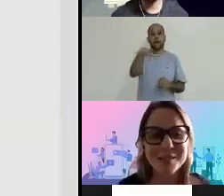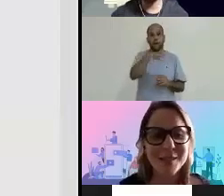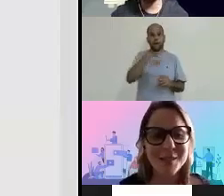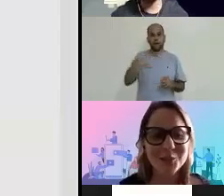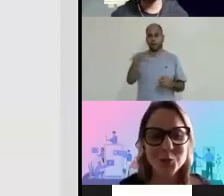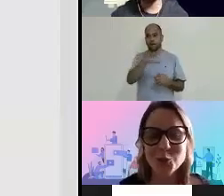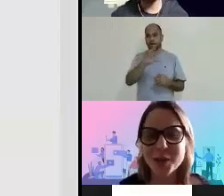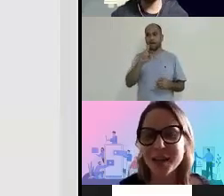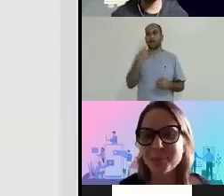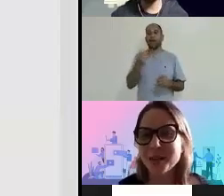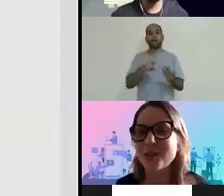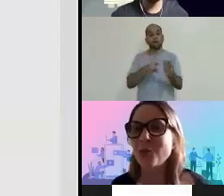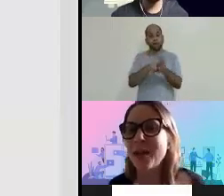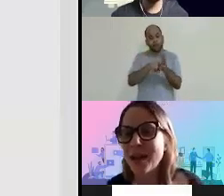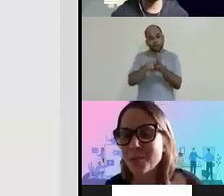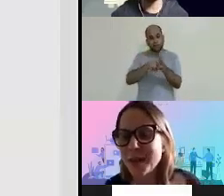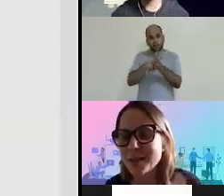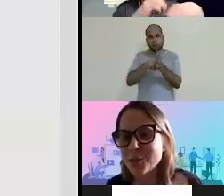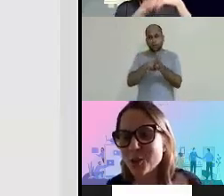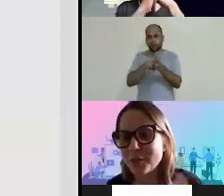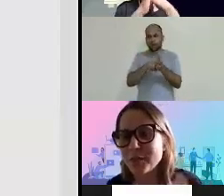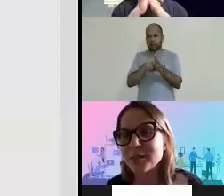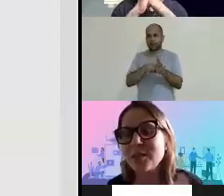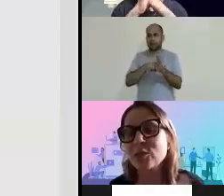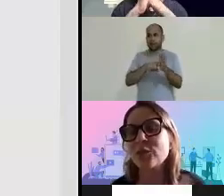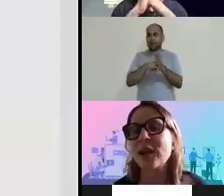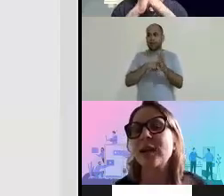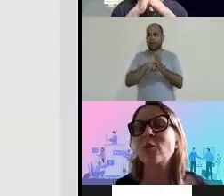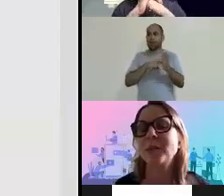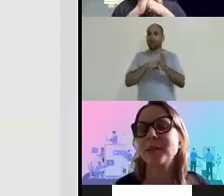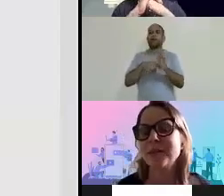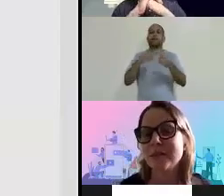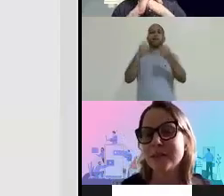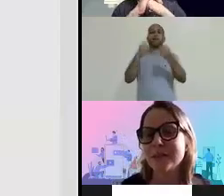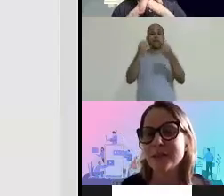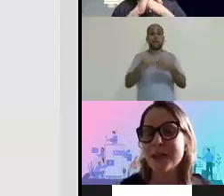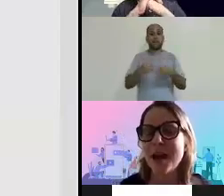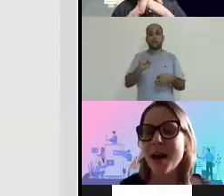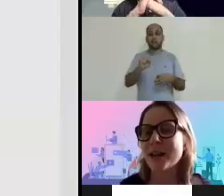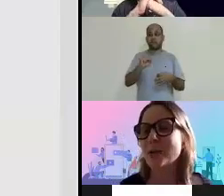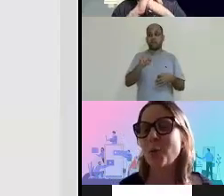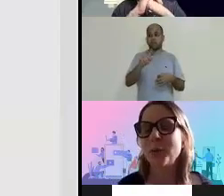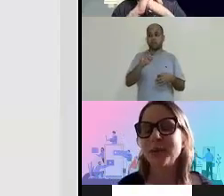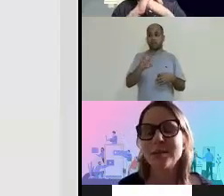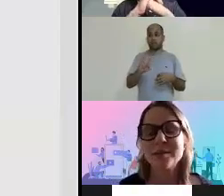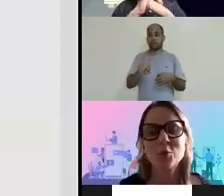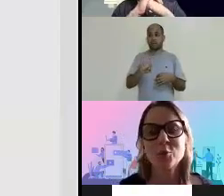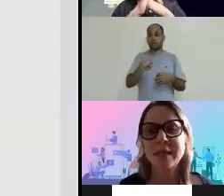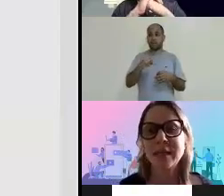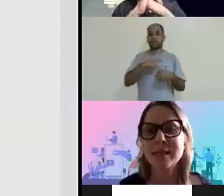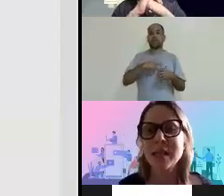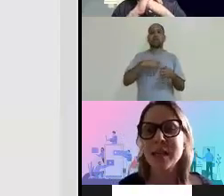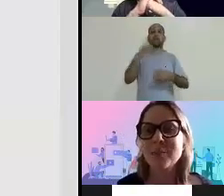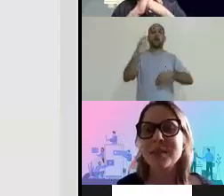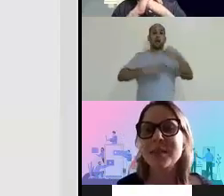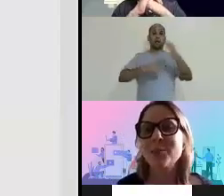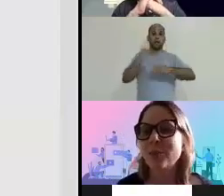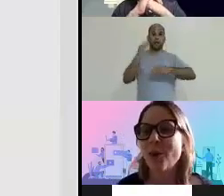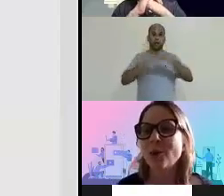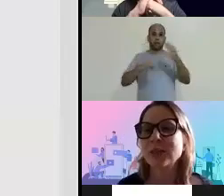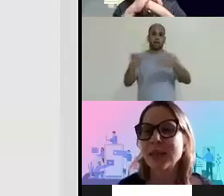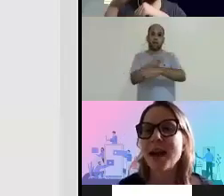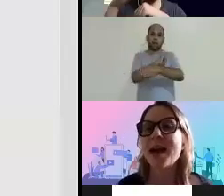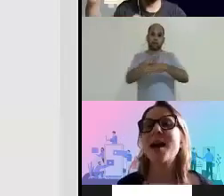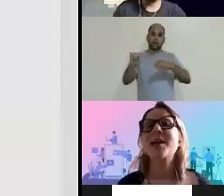uma pesquisa dentro do Sonada para não falar mais em soft skills, falar em competências essenciais ou competências humanas, mas